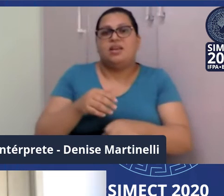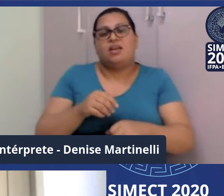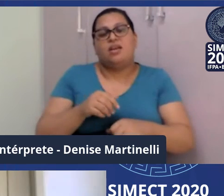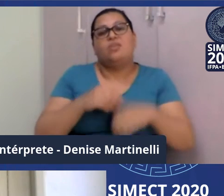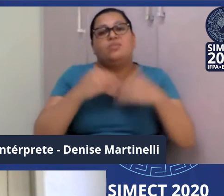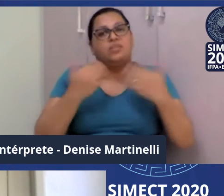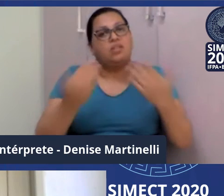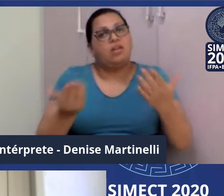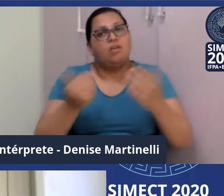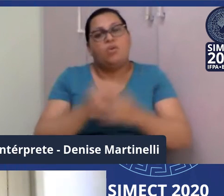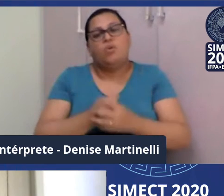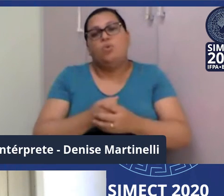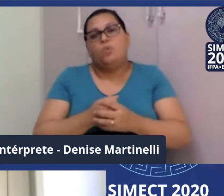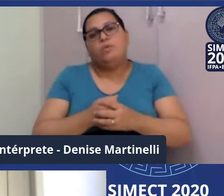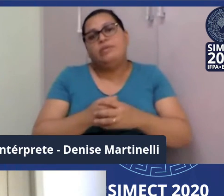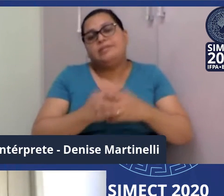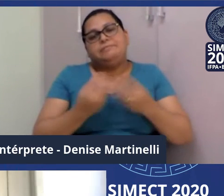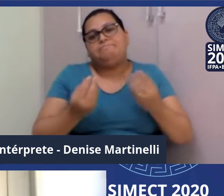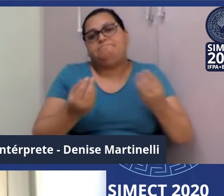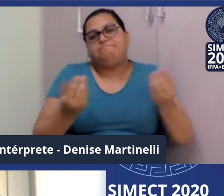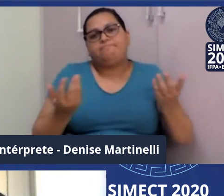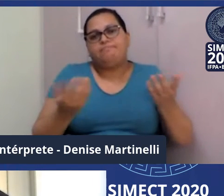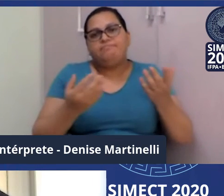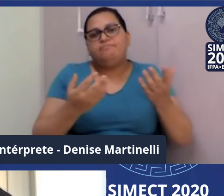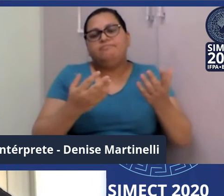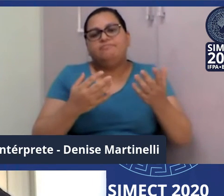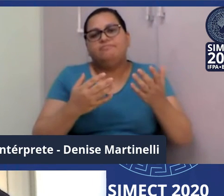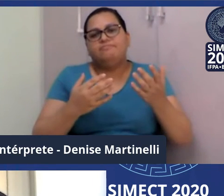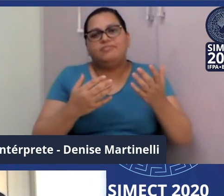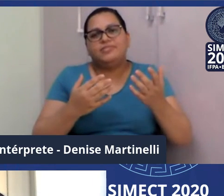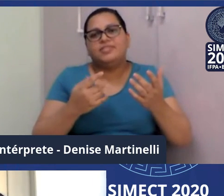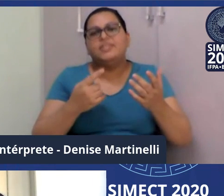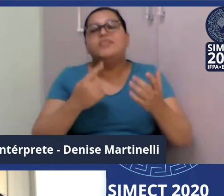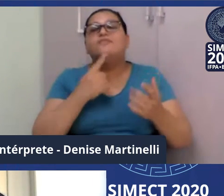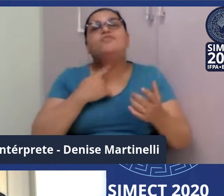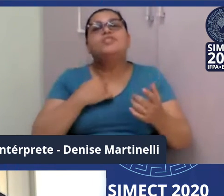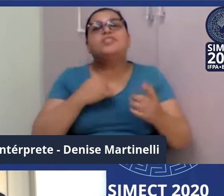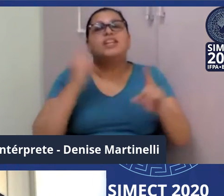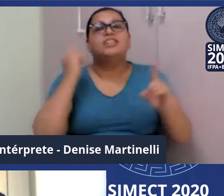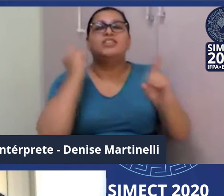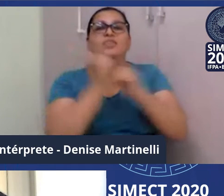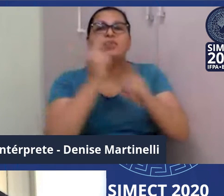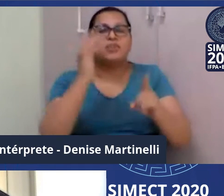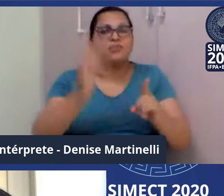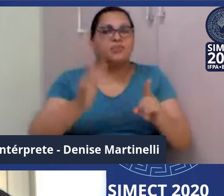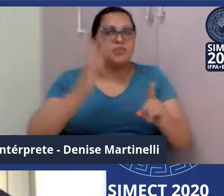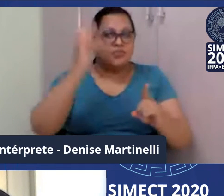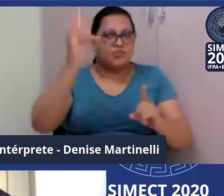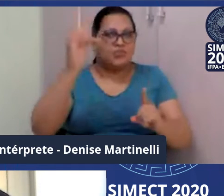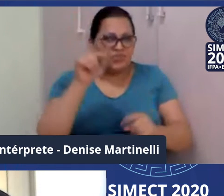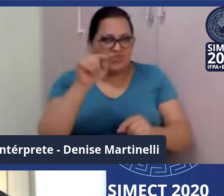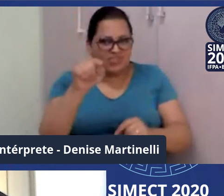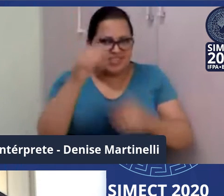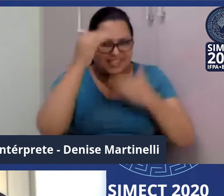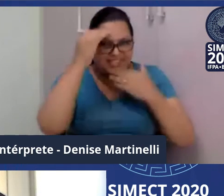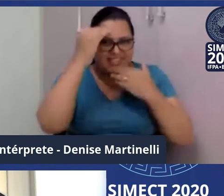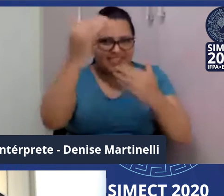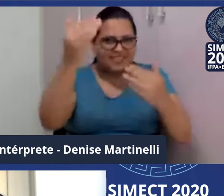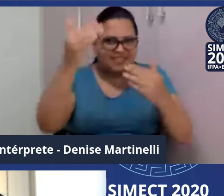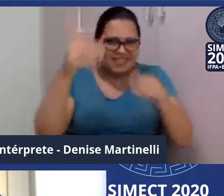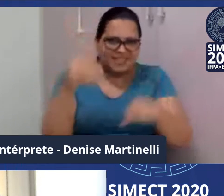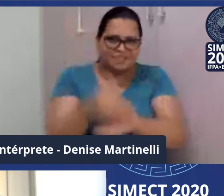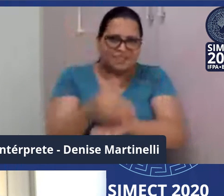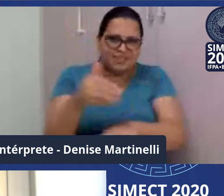a nossa vontade, né, de se encontrar em outras edições desse evento. Muito obrigado pela participação, obrigado por todos